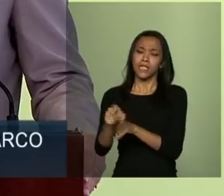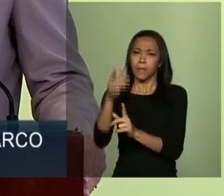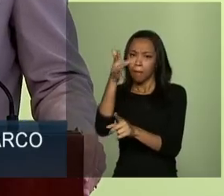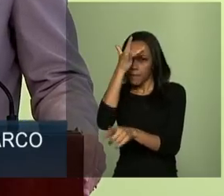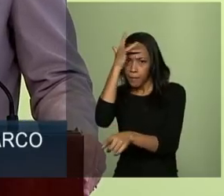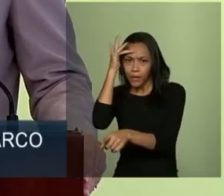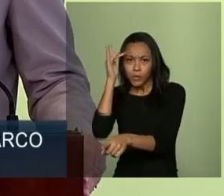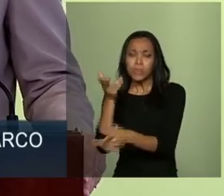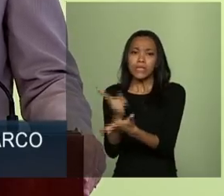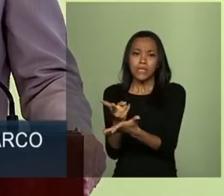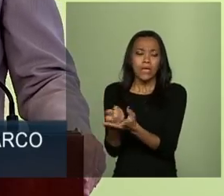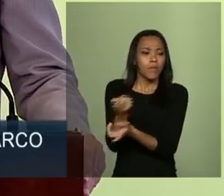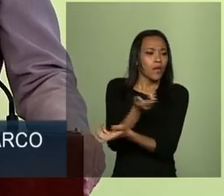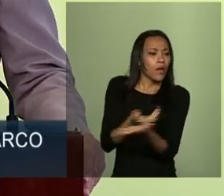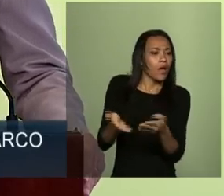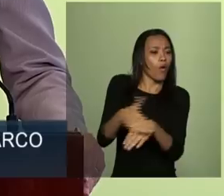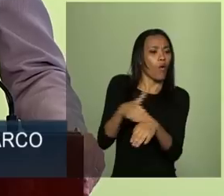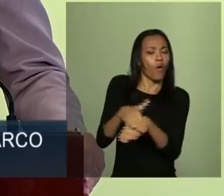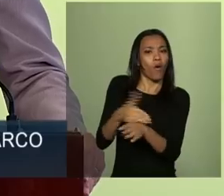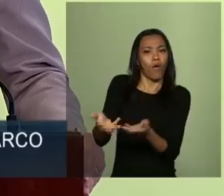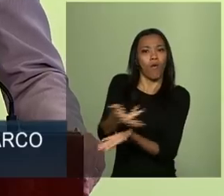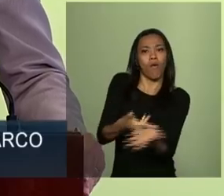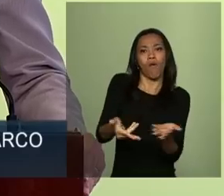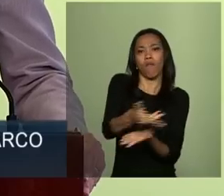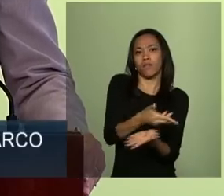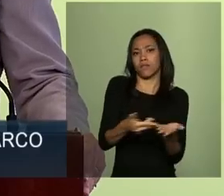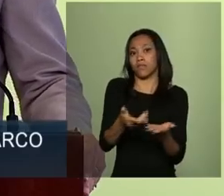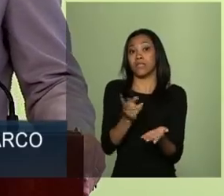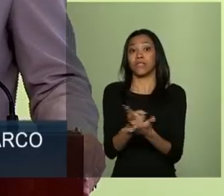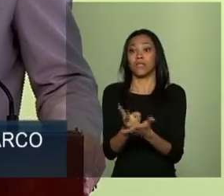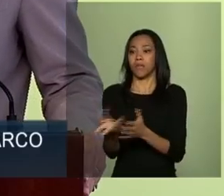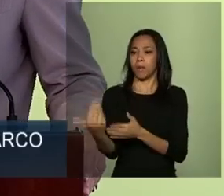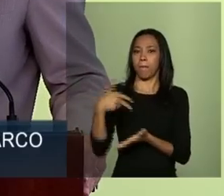atento e permanente na